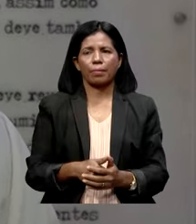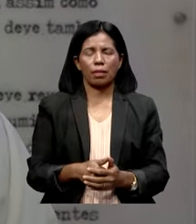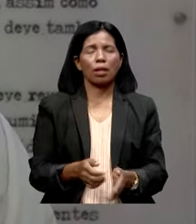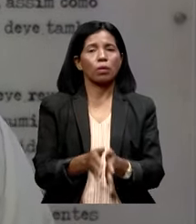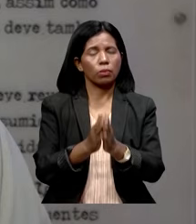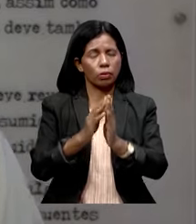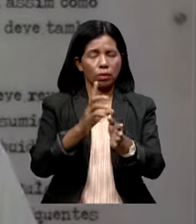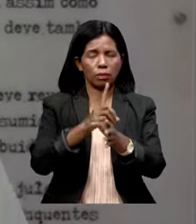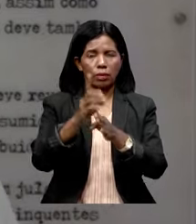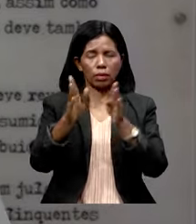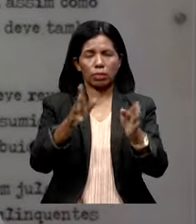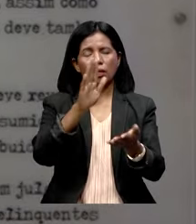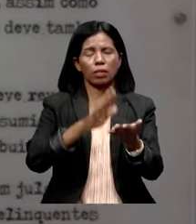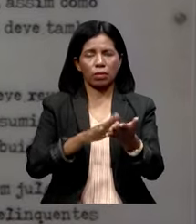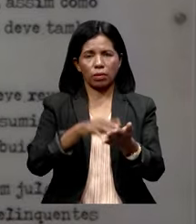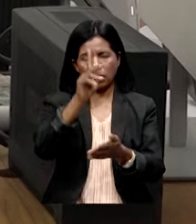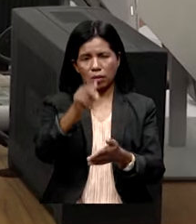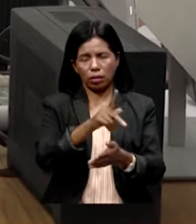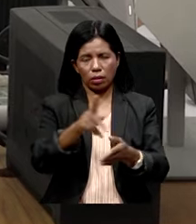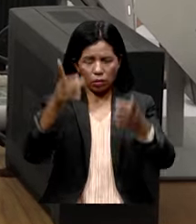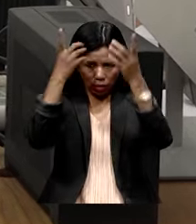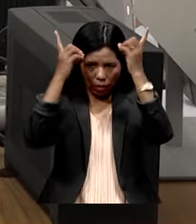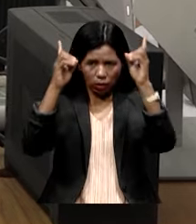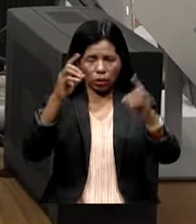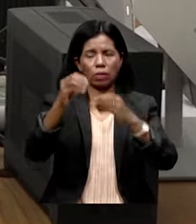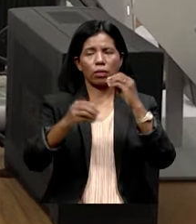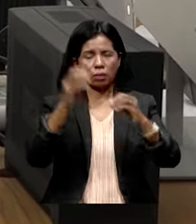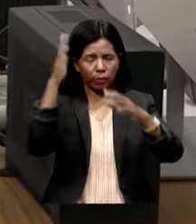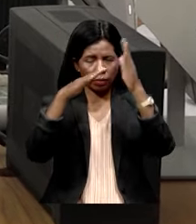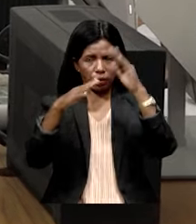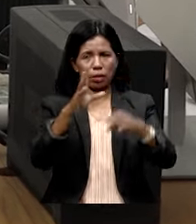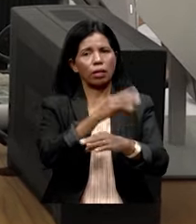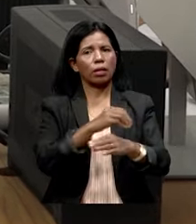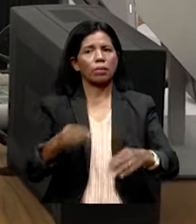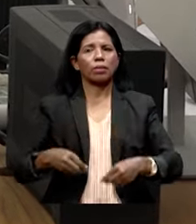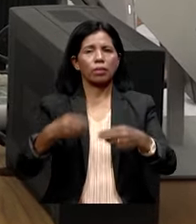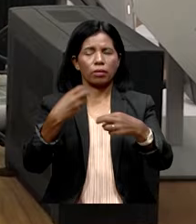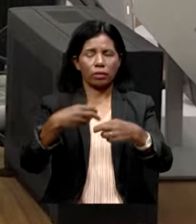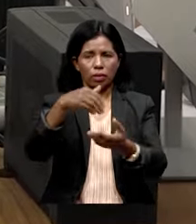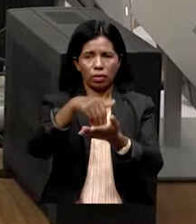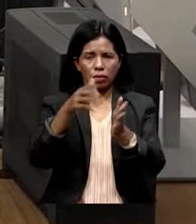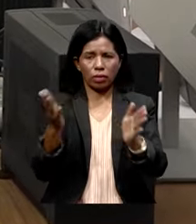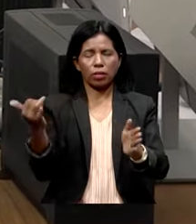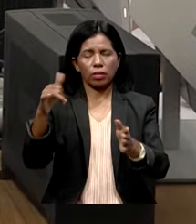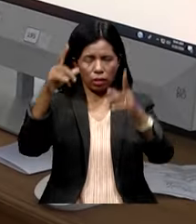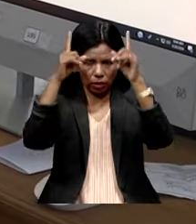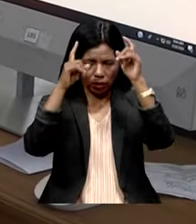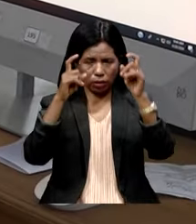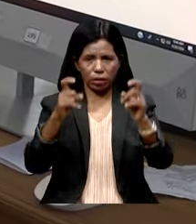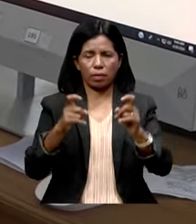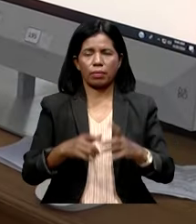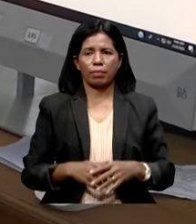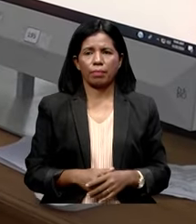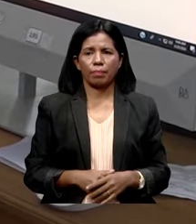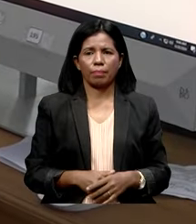diretor se escola católica sira atu foti decisão Roma quando ba problema ne nunela bele foi impacto ba estudante sira ni exame passas em classe